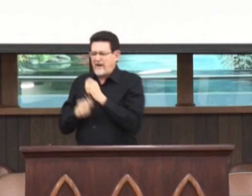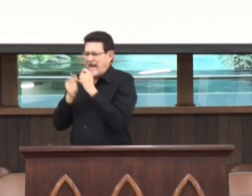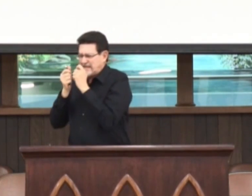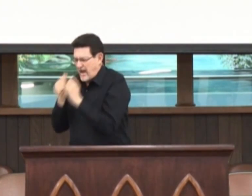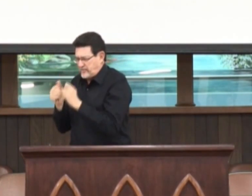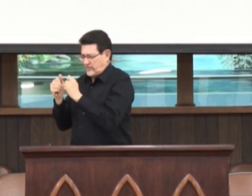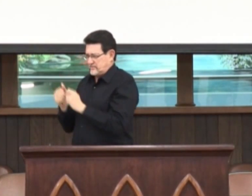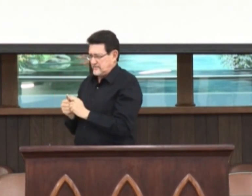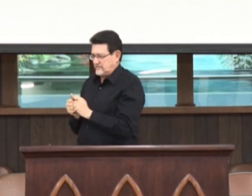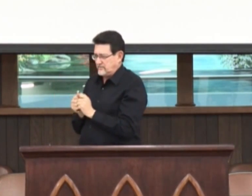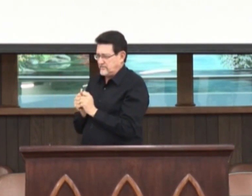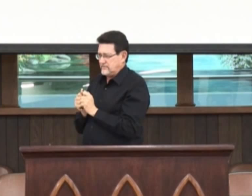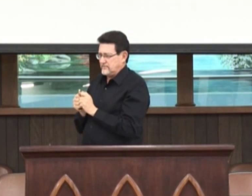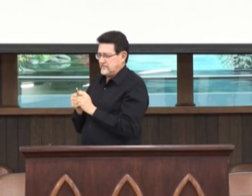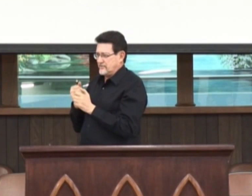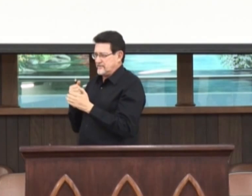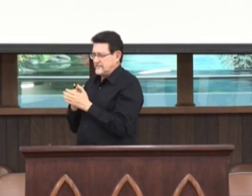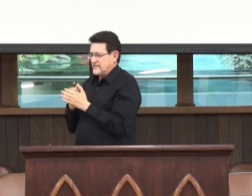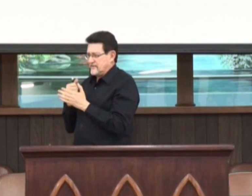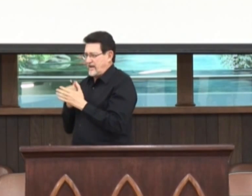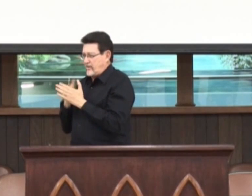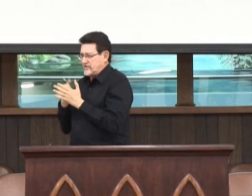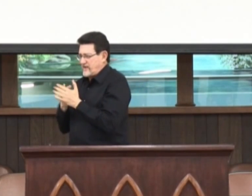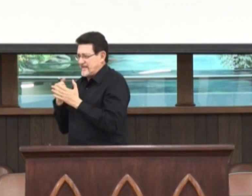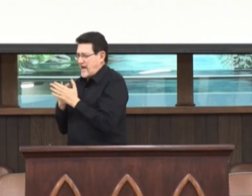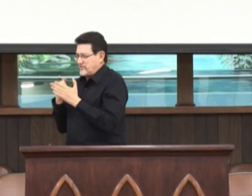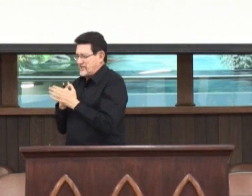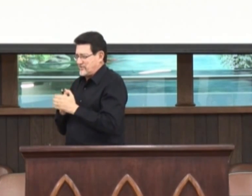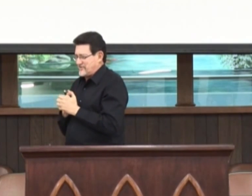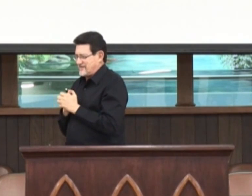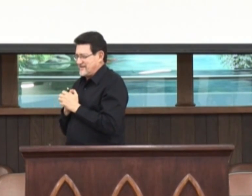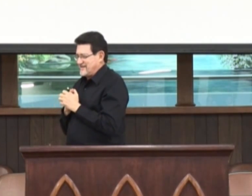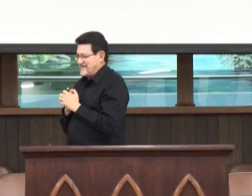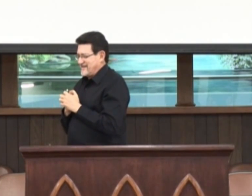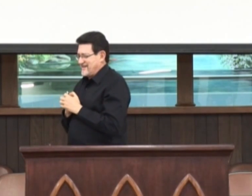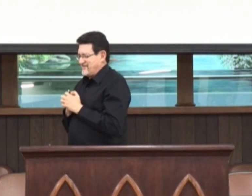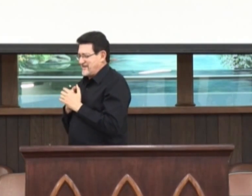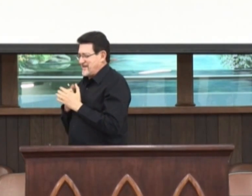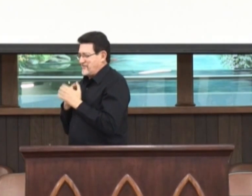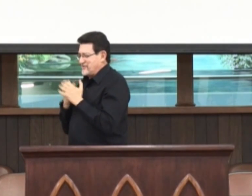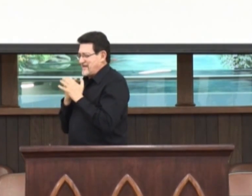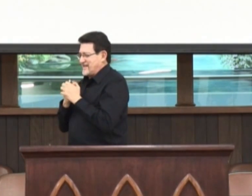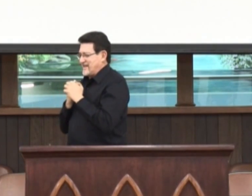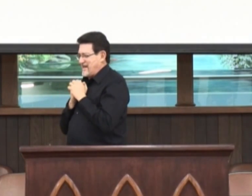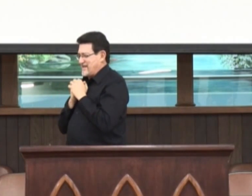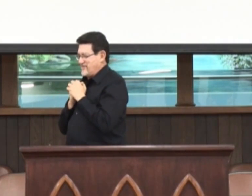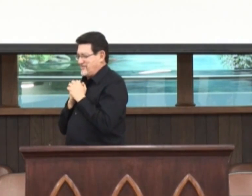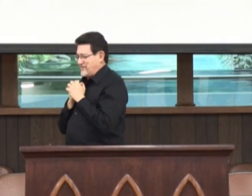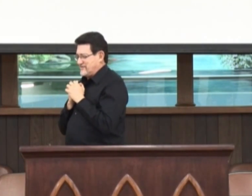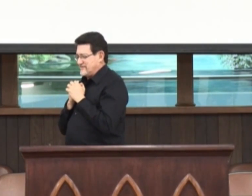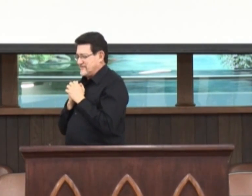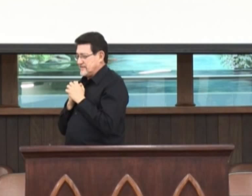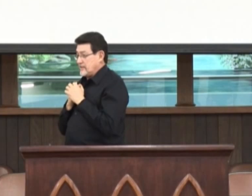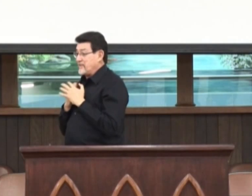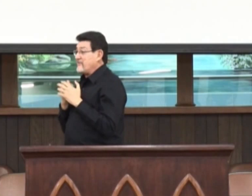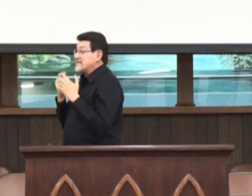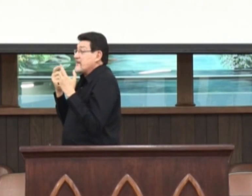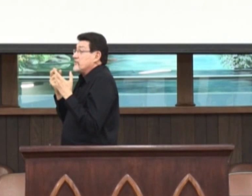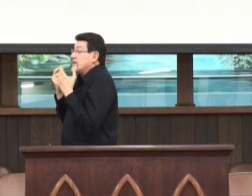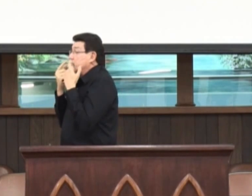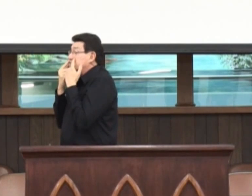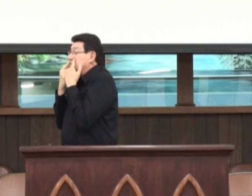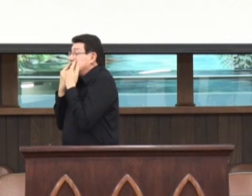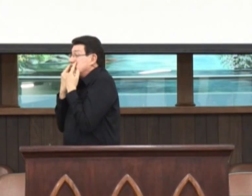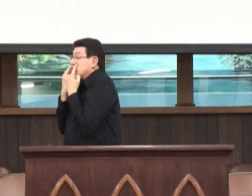Eu tenho um cardápio. Qual é o seu cardápio, Jesus? Fazer a vontade daquele que me enviou. Então, para